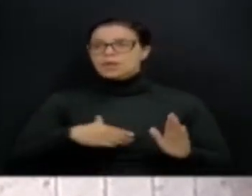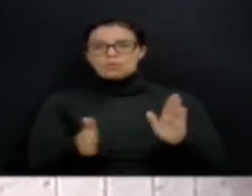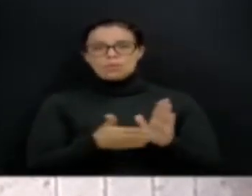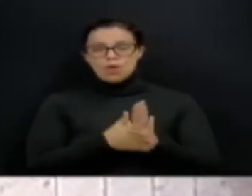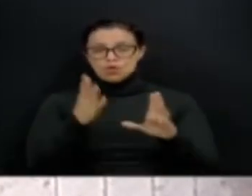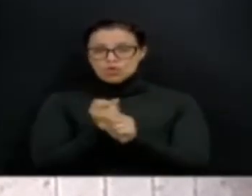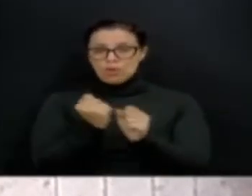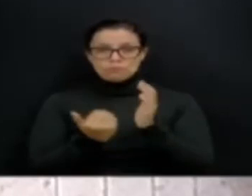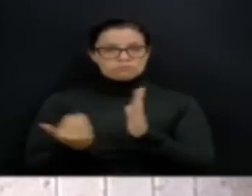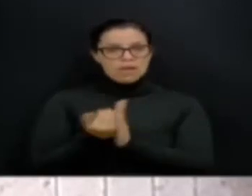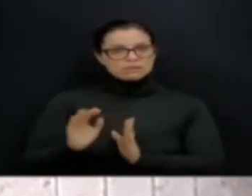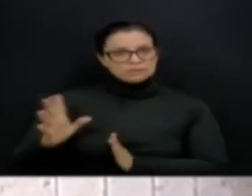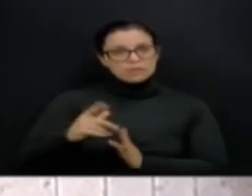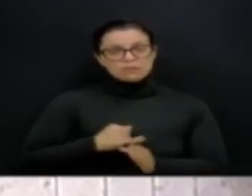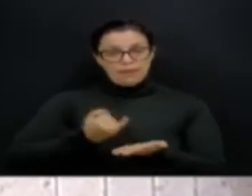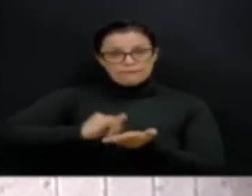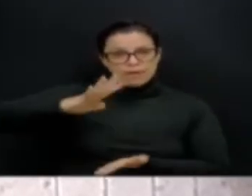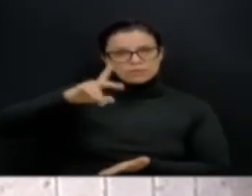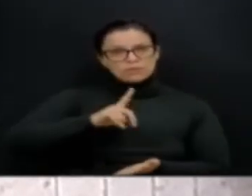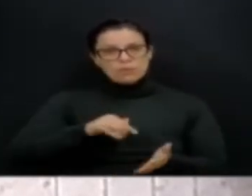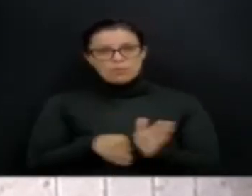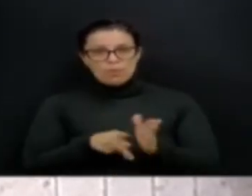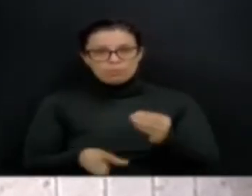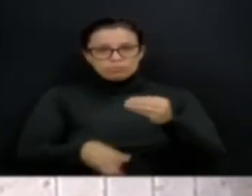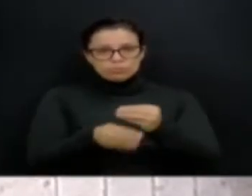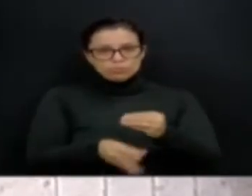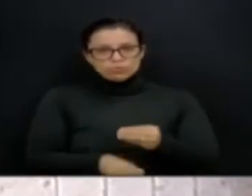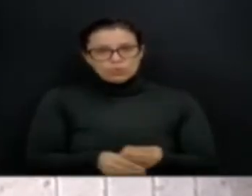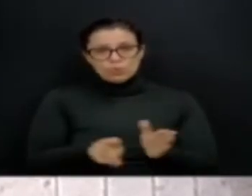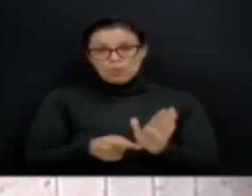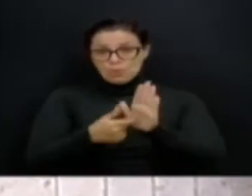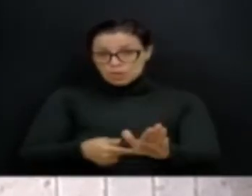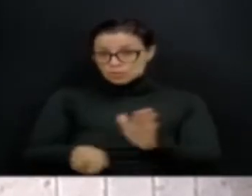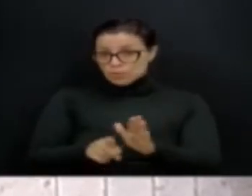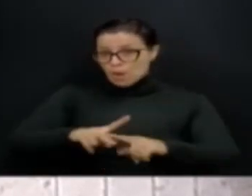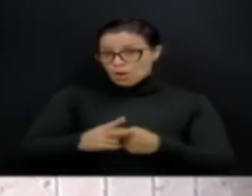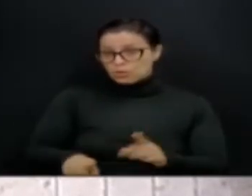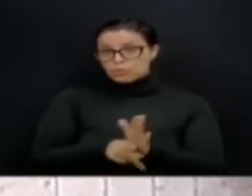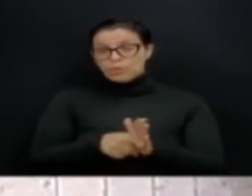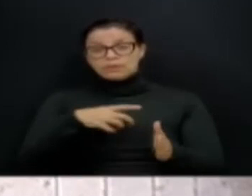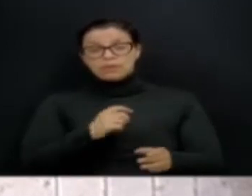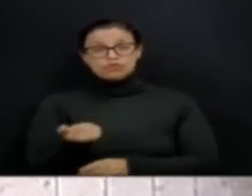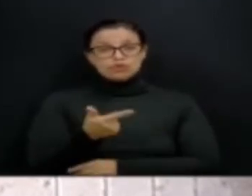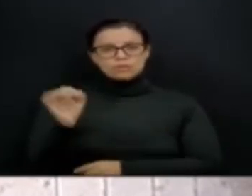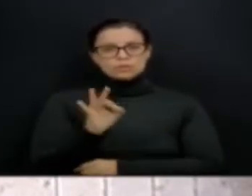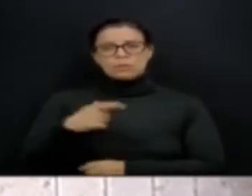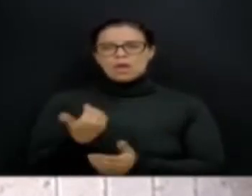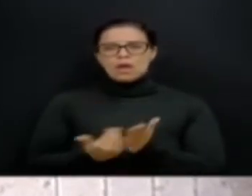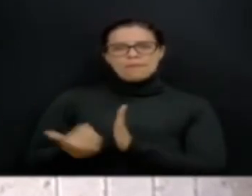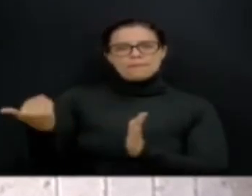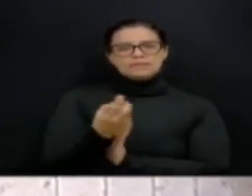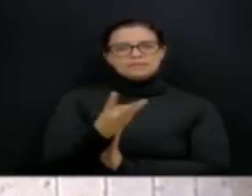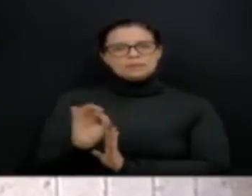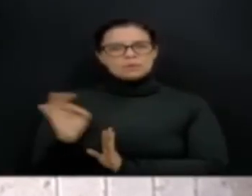um cálculo de aumento, se a inflação, que é o repositório inflacionário indicado para a correção, indica 12%, por que nós